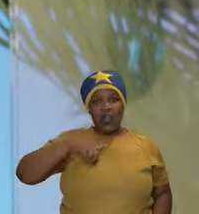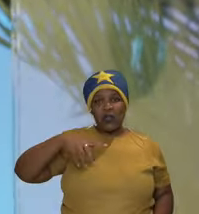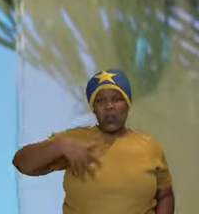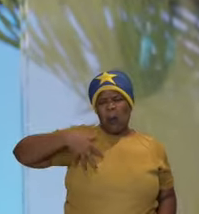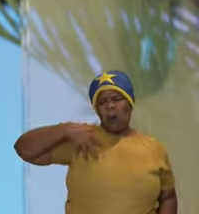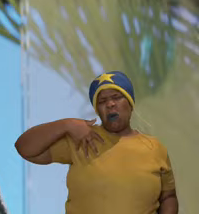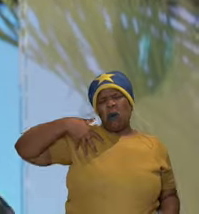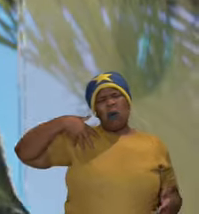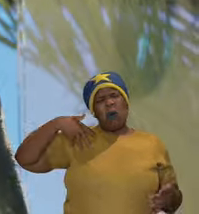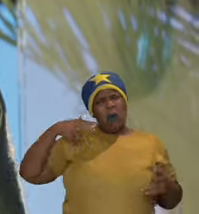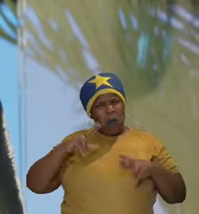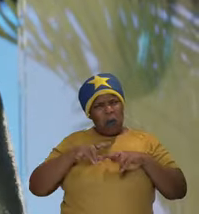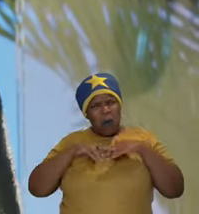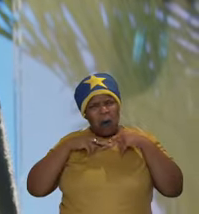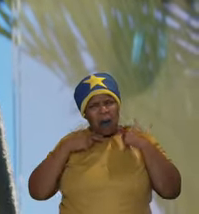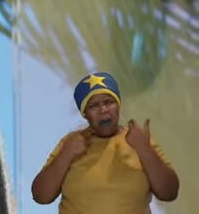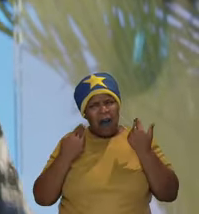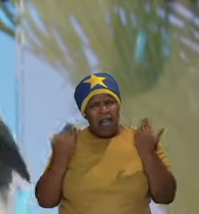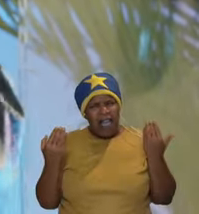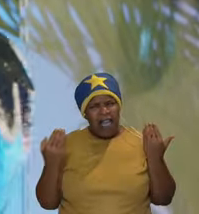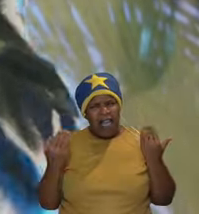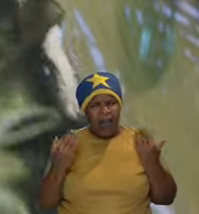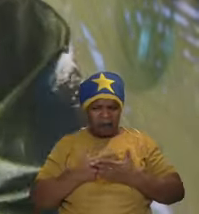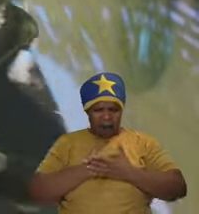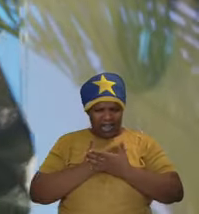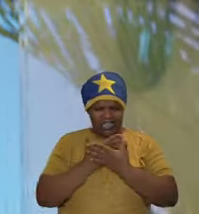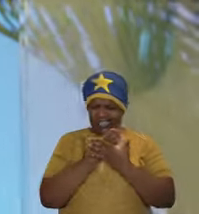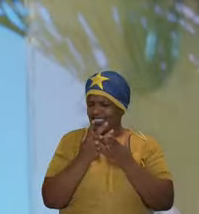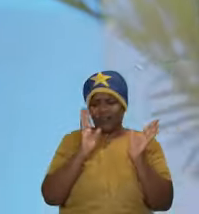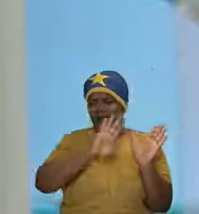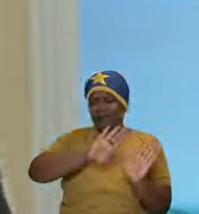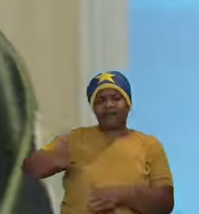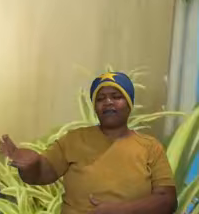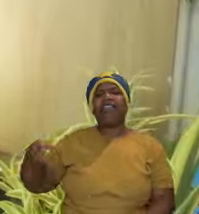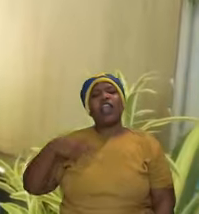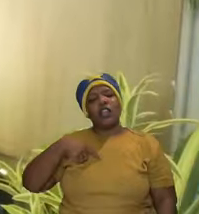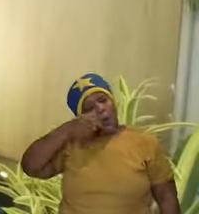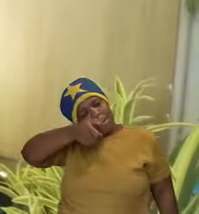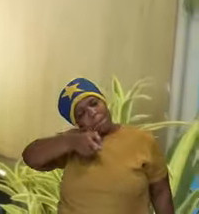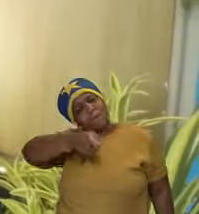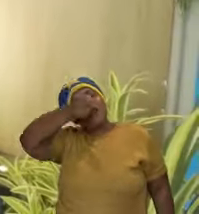Orgulhoso demais pra morrer de paixão. Hoje dei play na live.